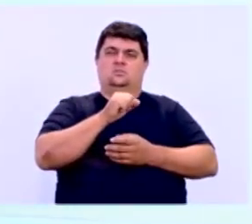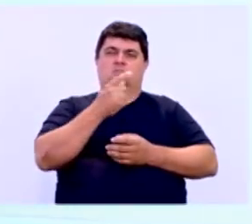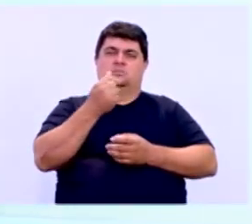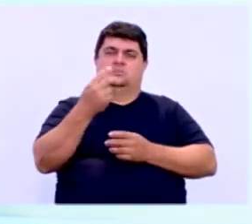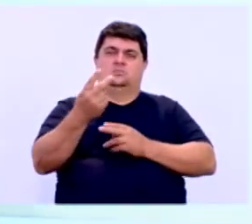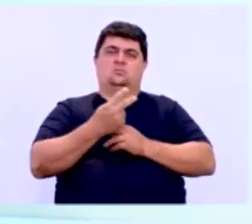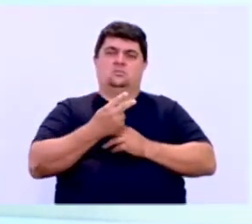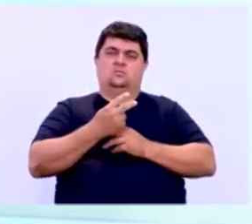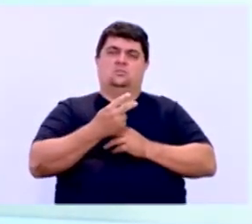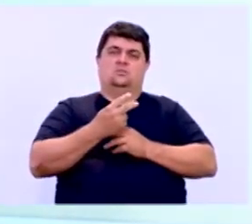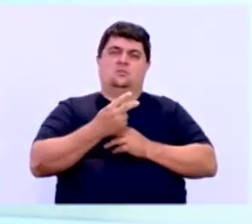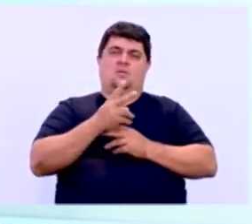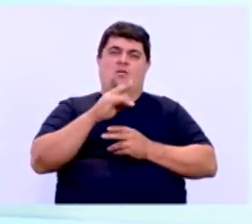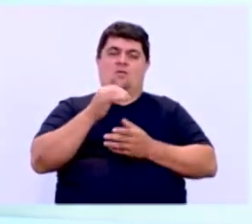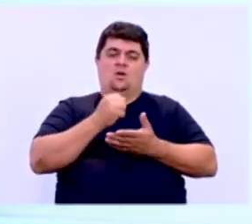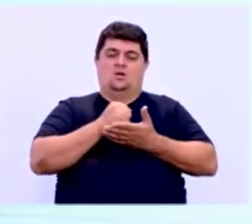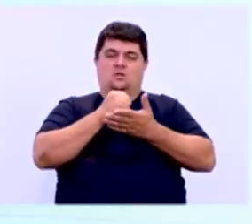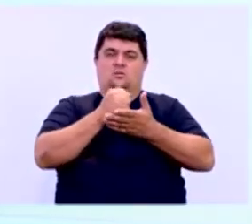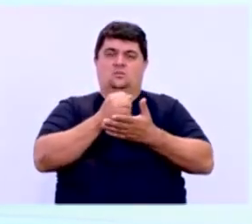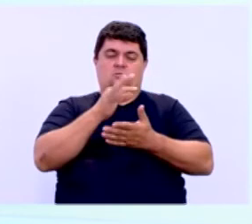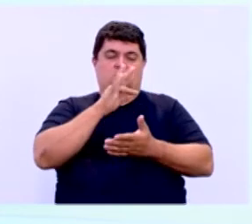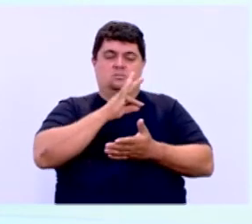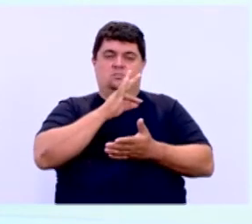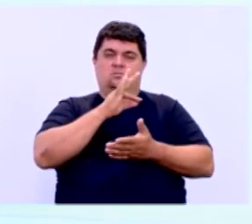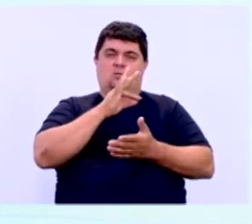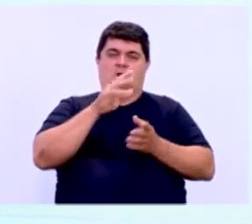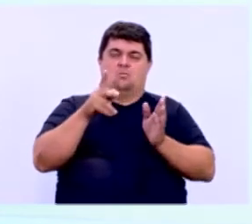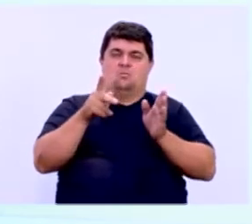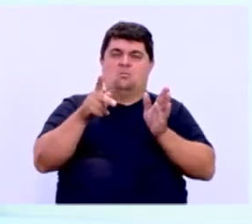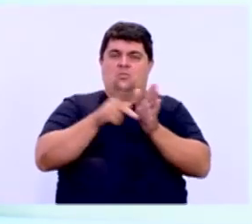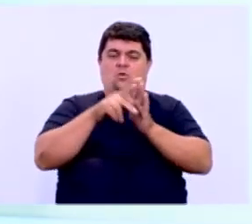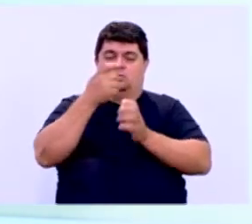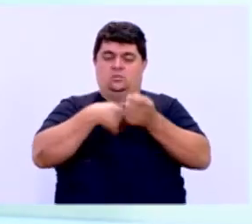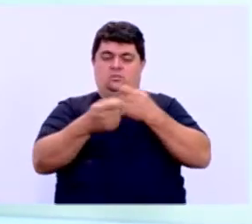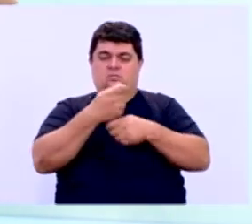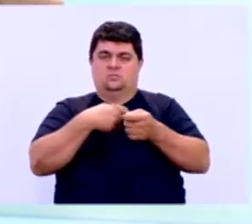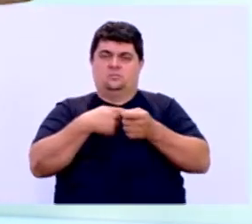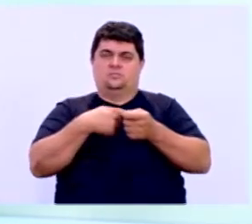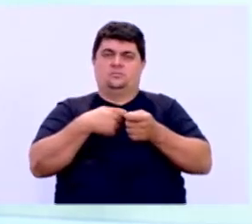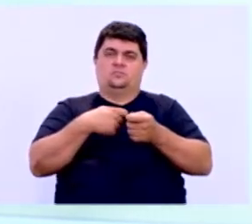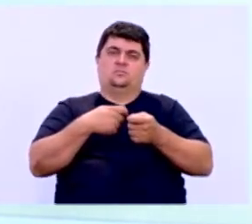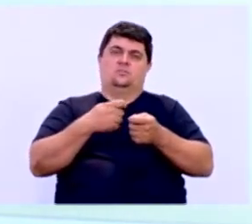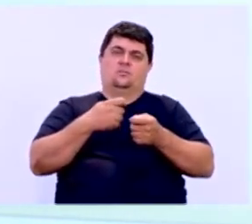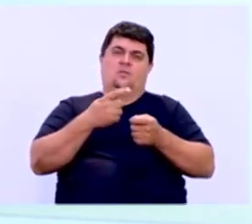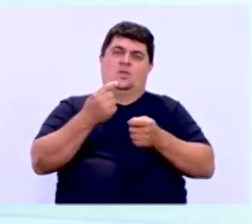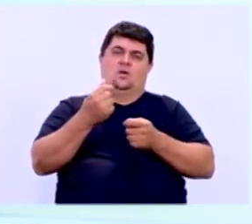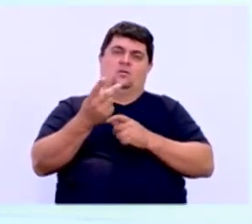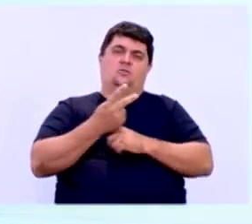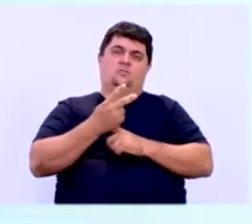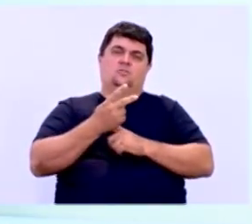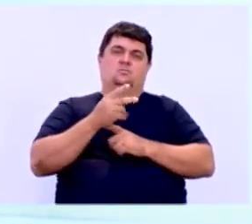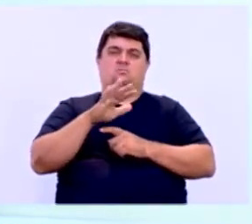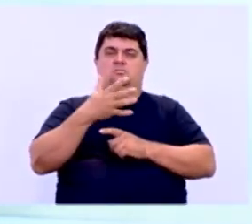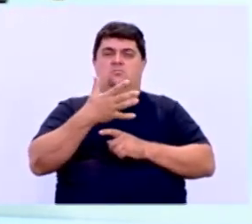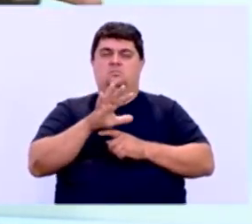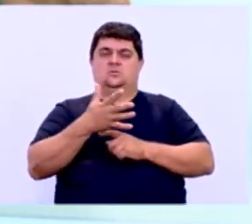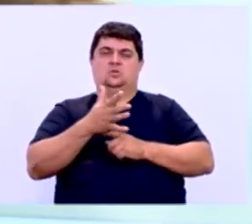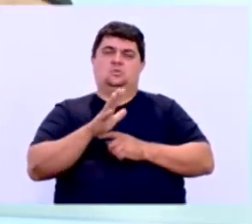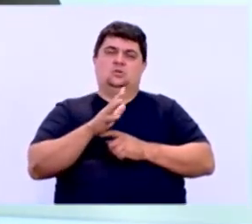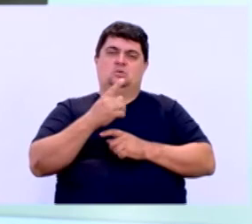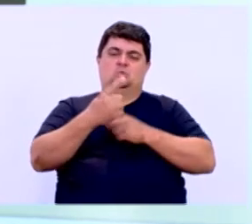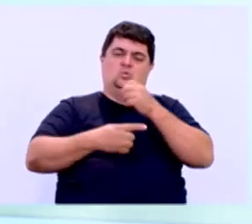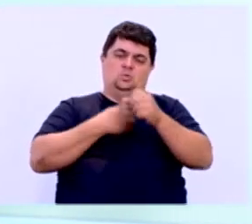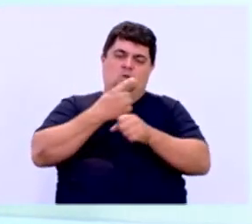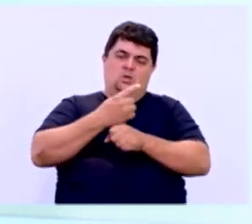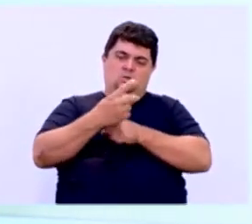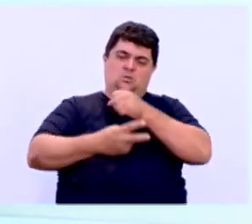financiamentos que vão te ajudar na gestão da empresa, na administração da empresa. E aí nós temos um financiamento aí em média, né, 1